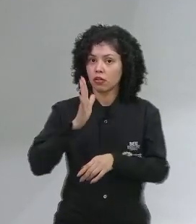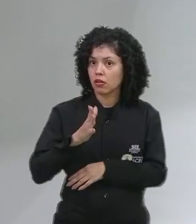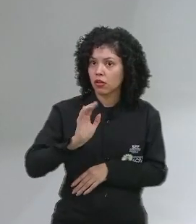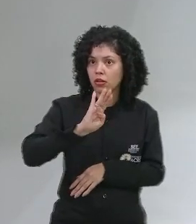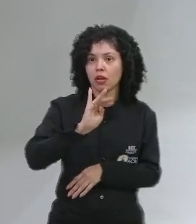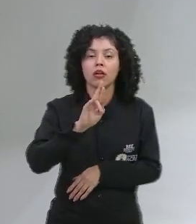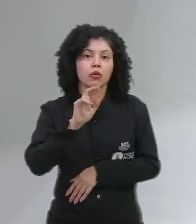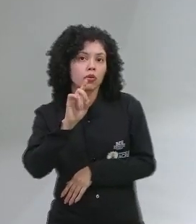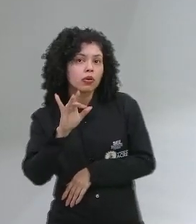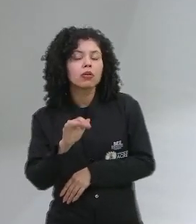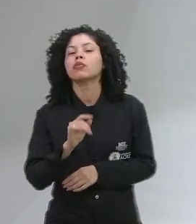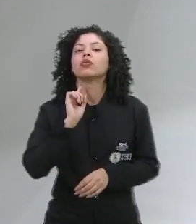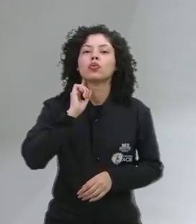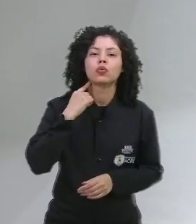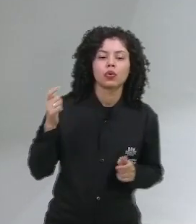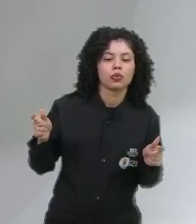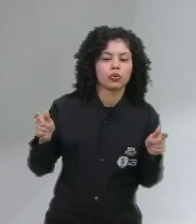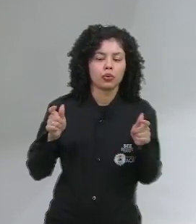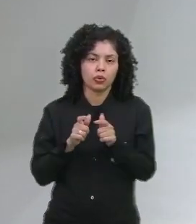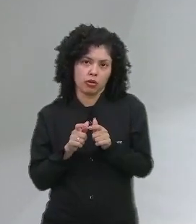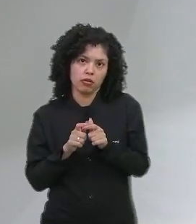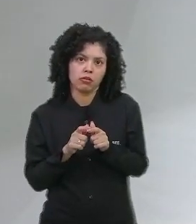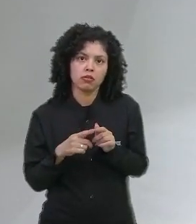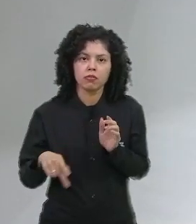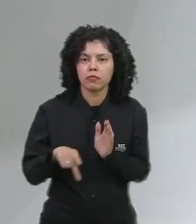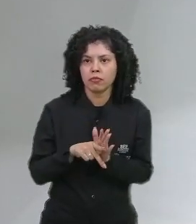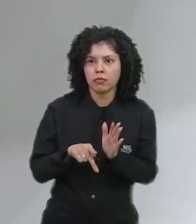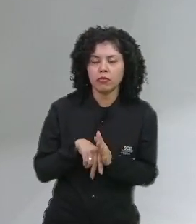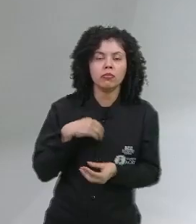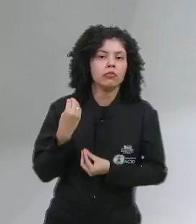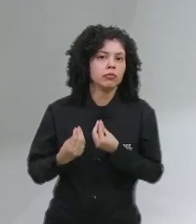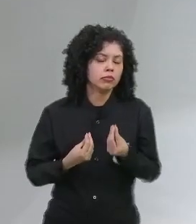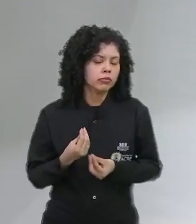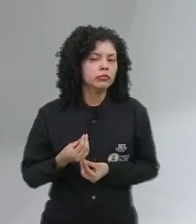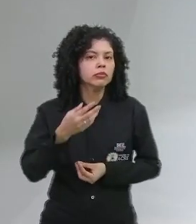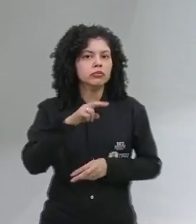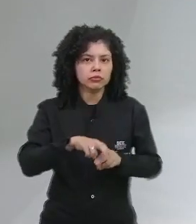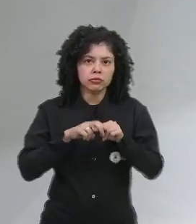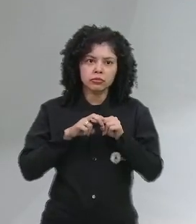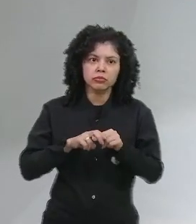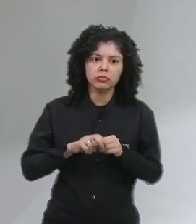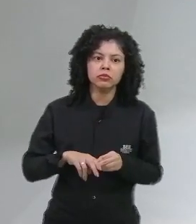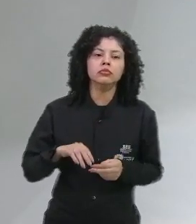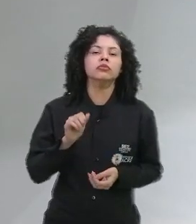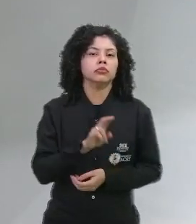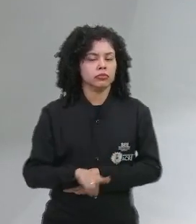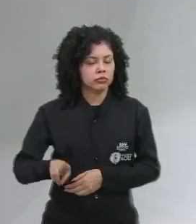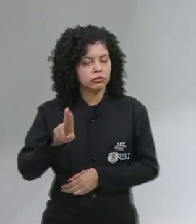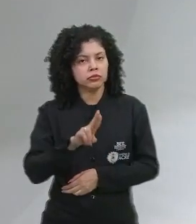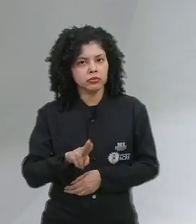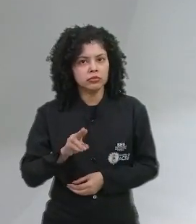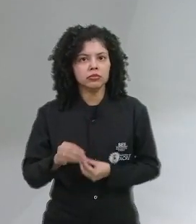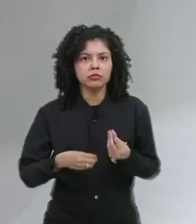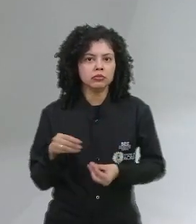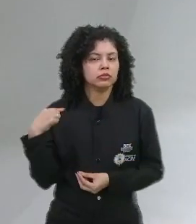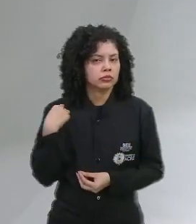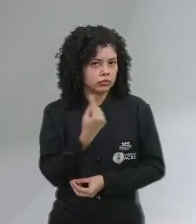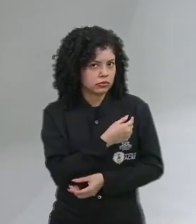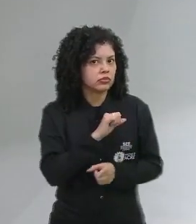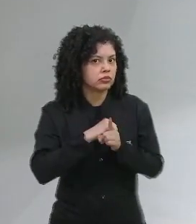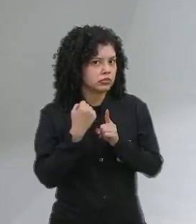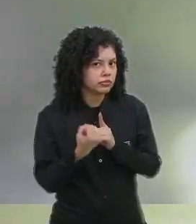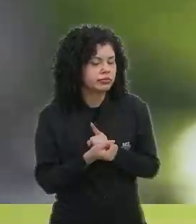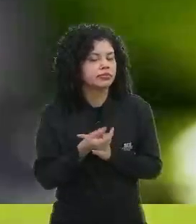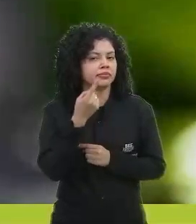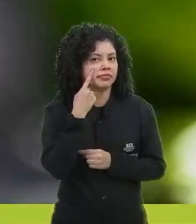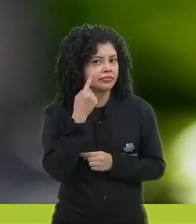vai poluir bem menos do que o diesel comum. Por isso, ele é um combustível tão essencial para a nossa sociedade.